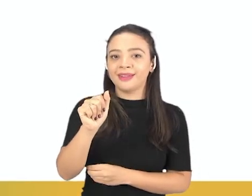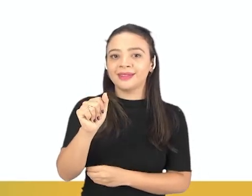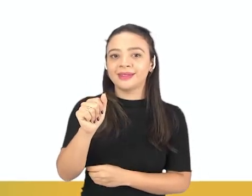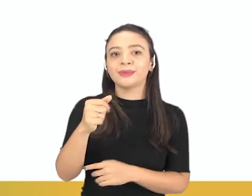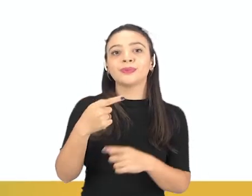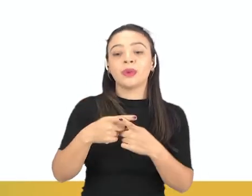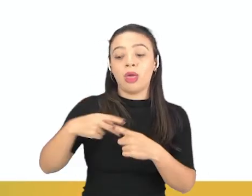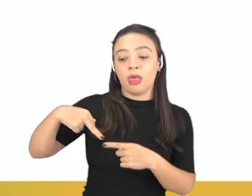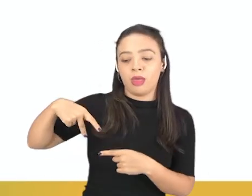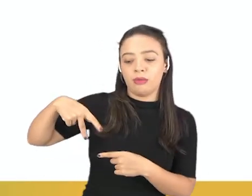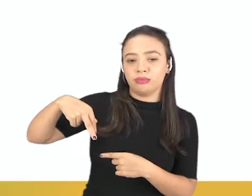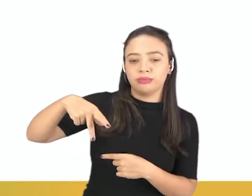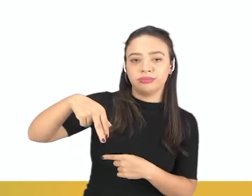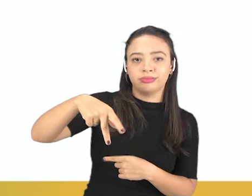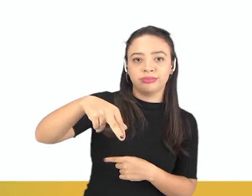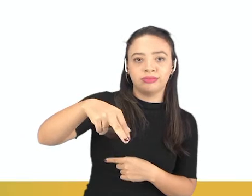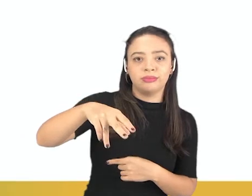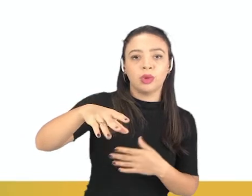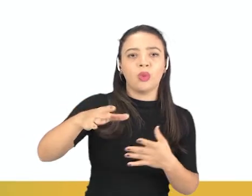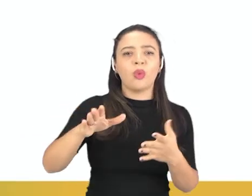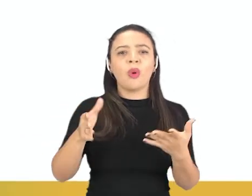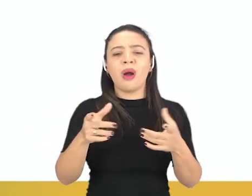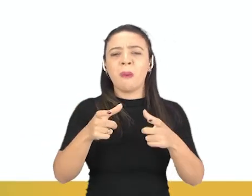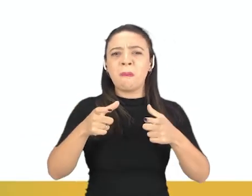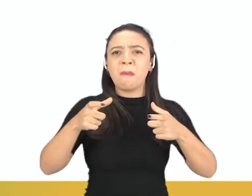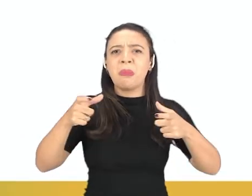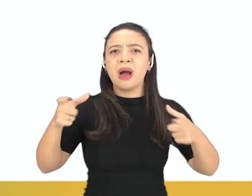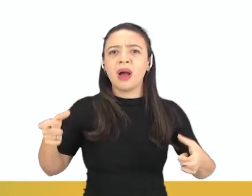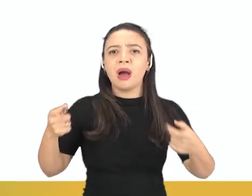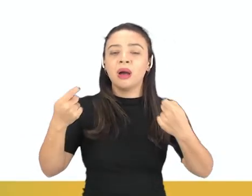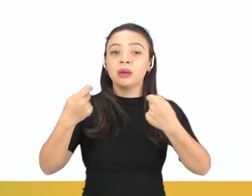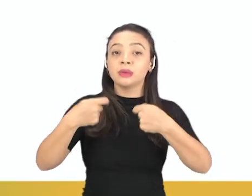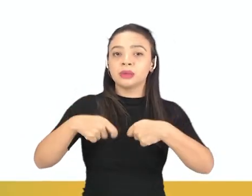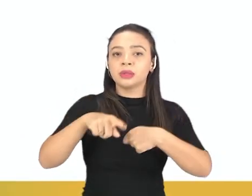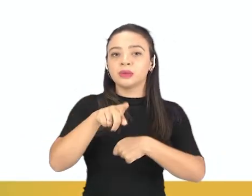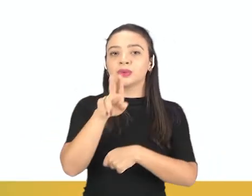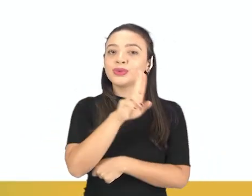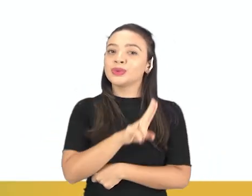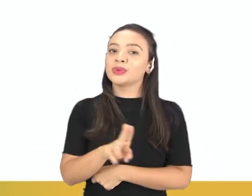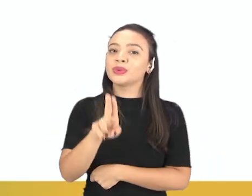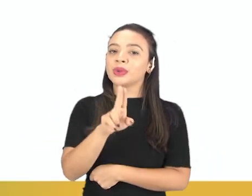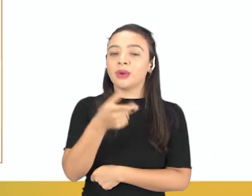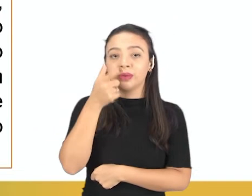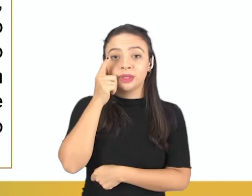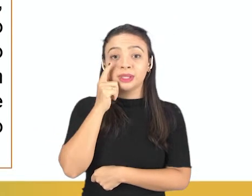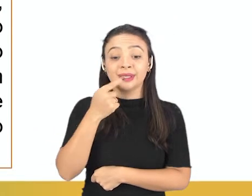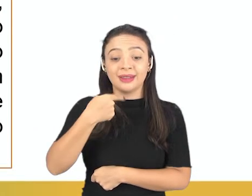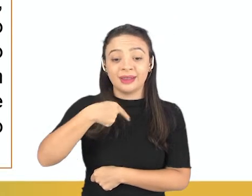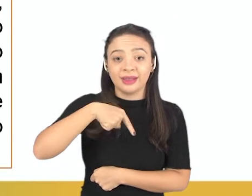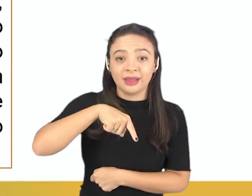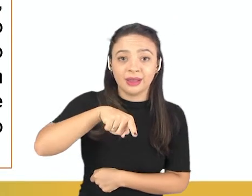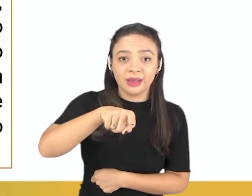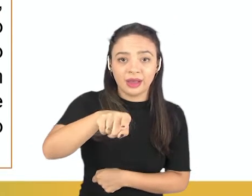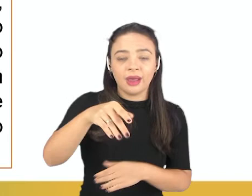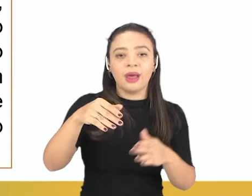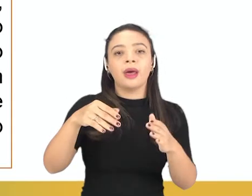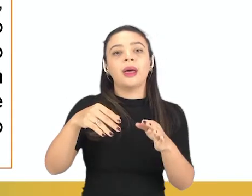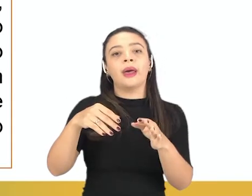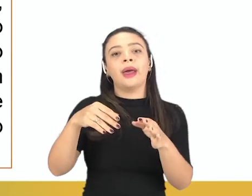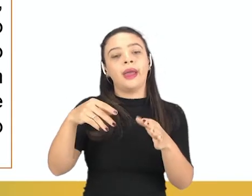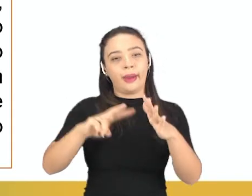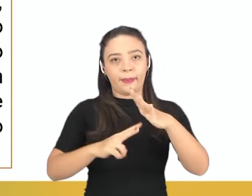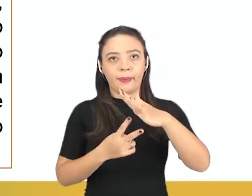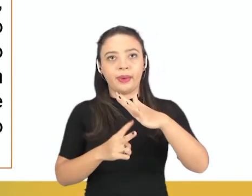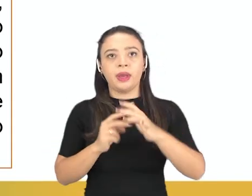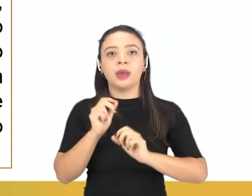circunferência qual seria o maior comprimento possível que você usaria para atravessar essa prática tem aquele que